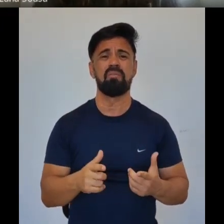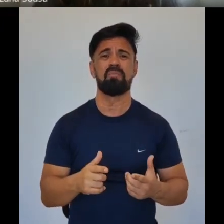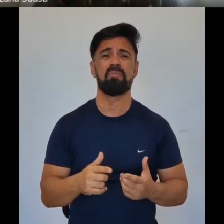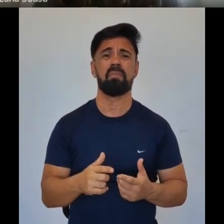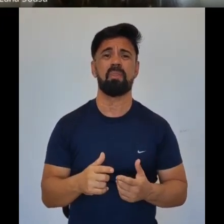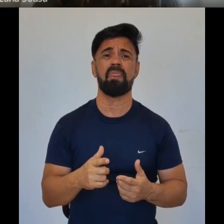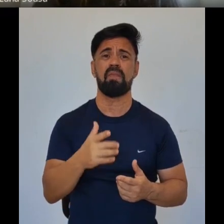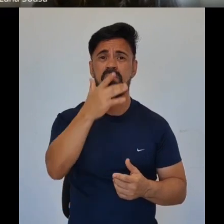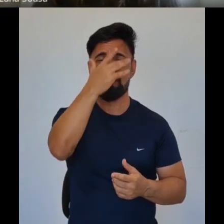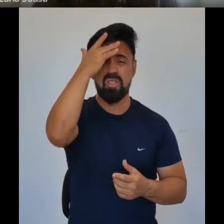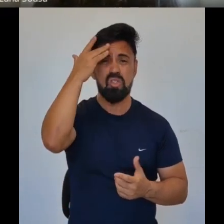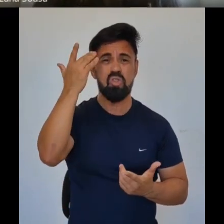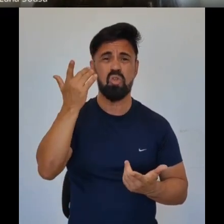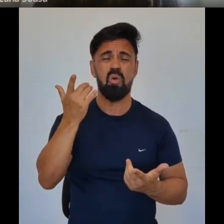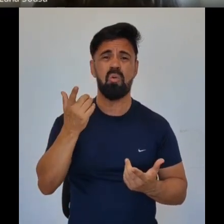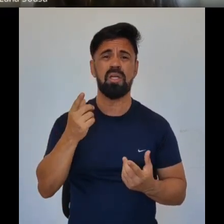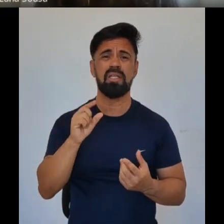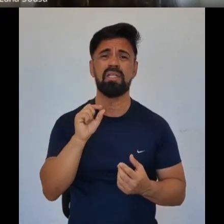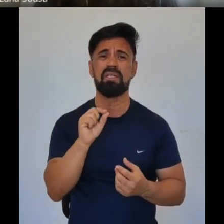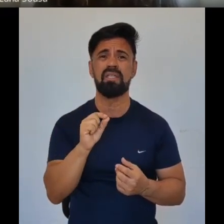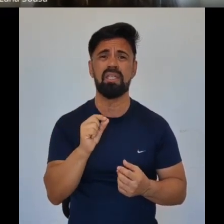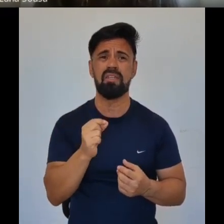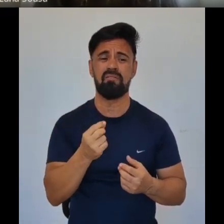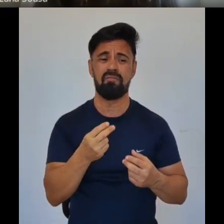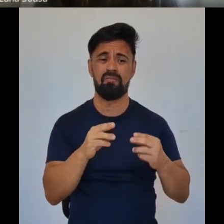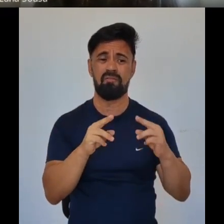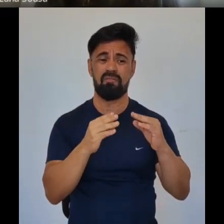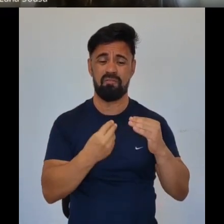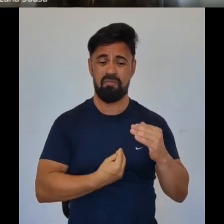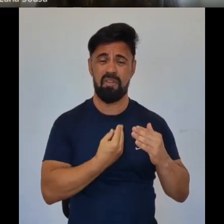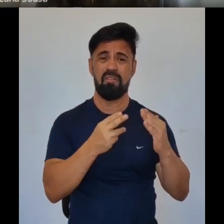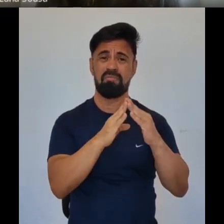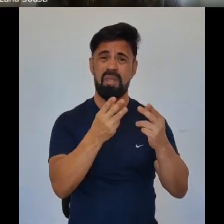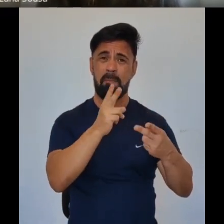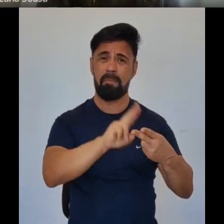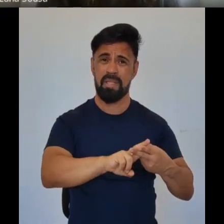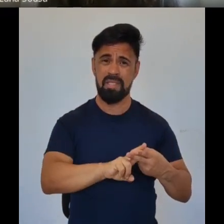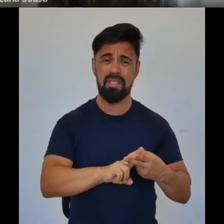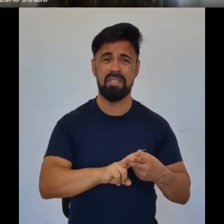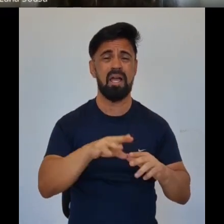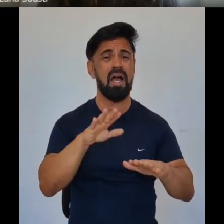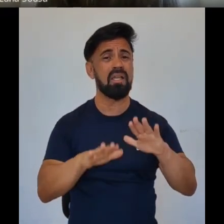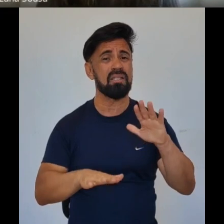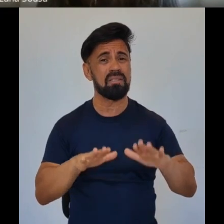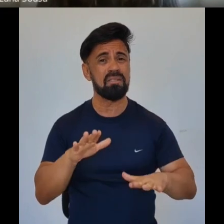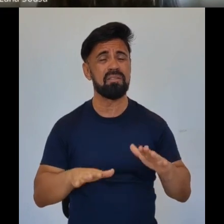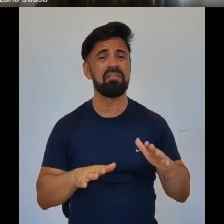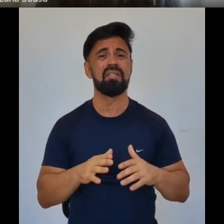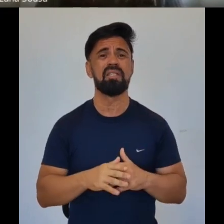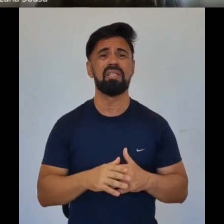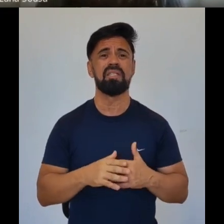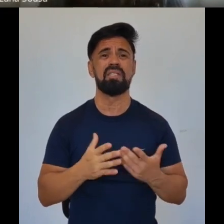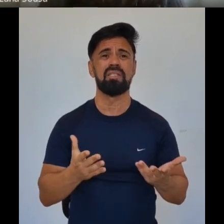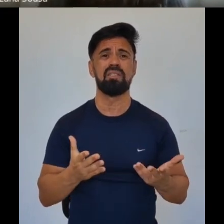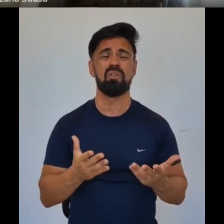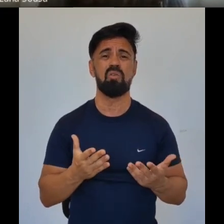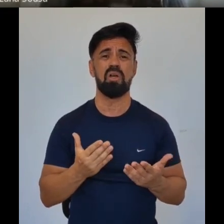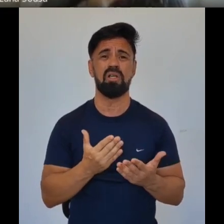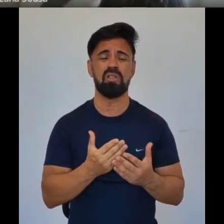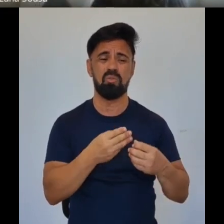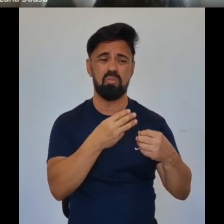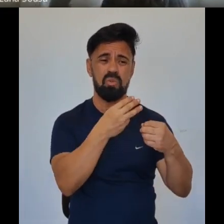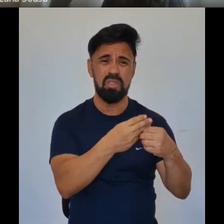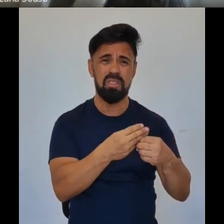o consultório na rua, né, são equipes multiprofissionais para o atendimento de pessoas em situação de rua.